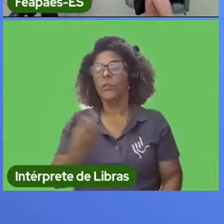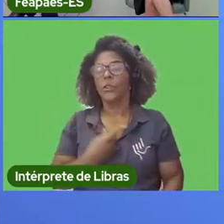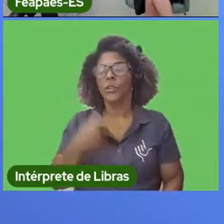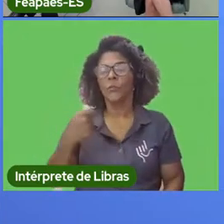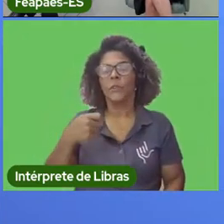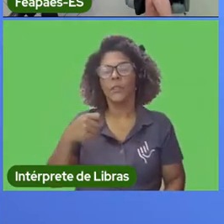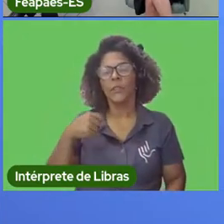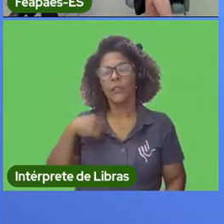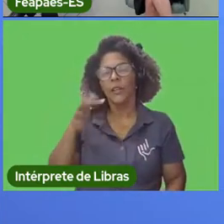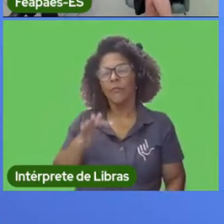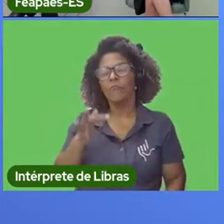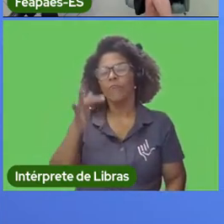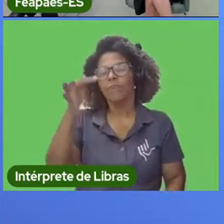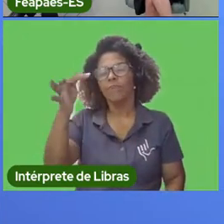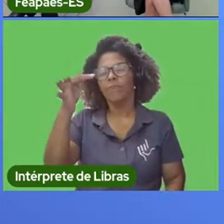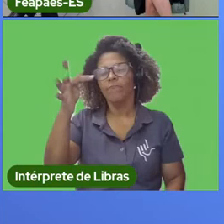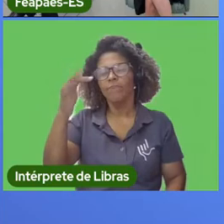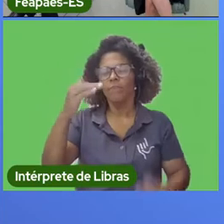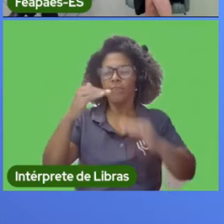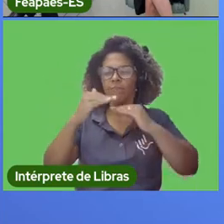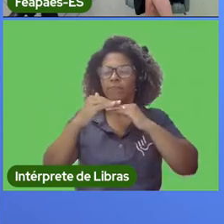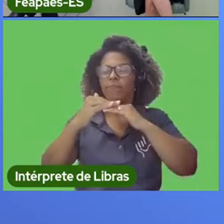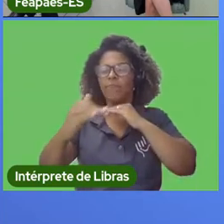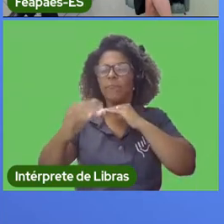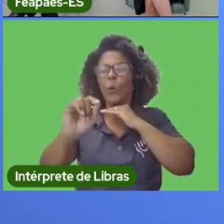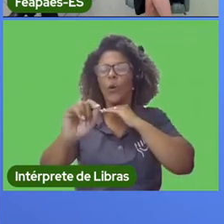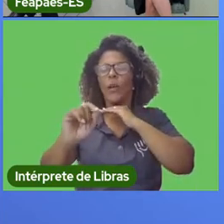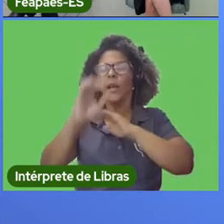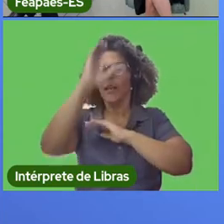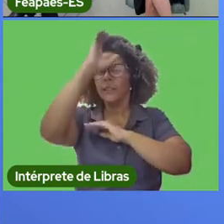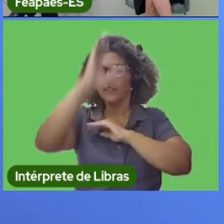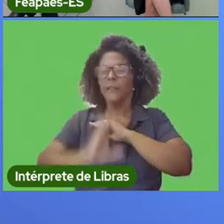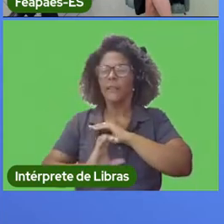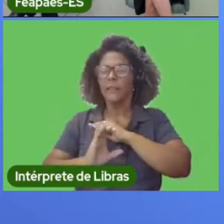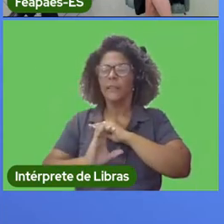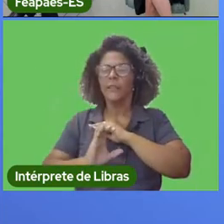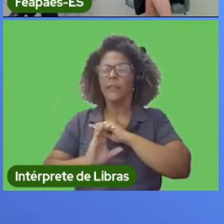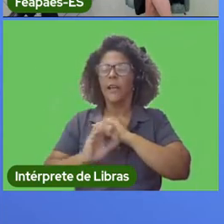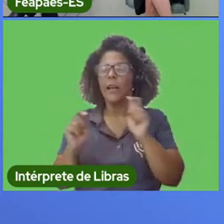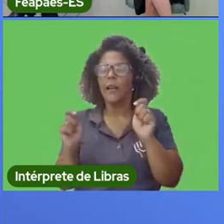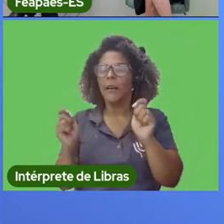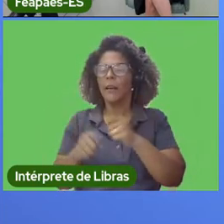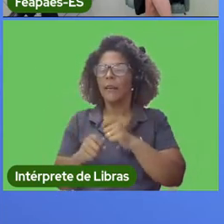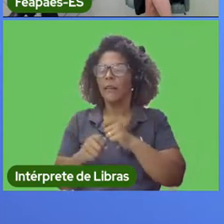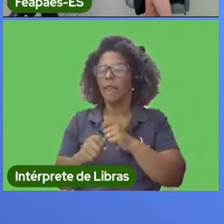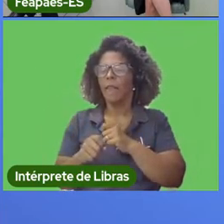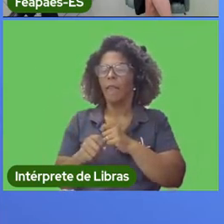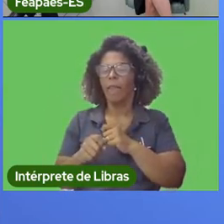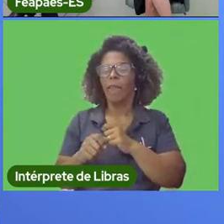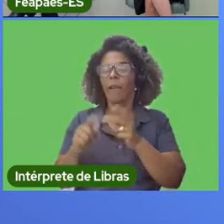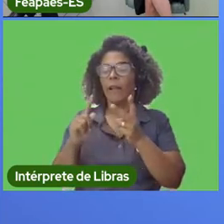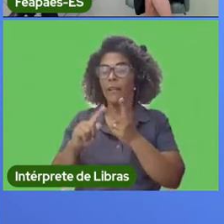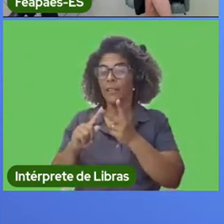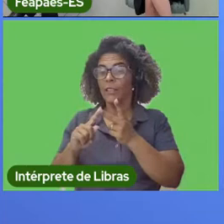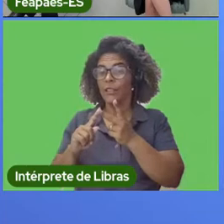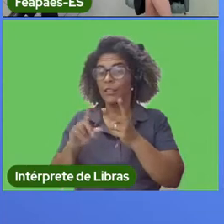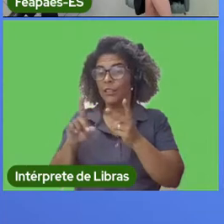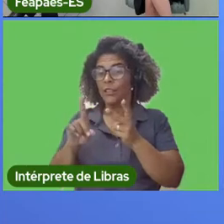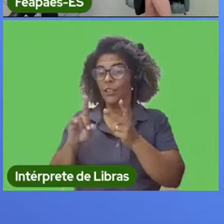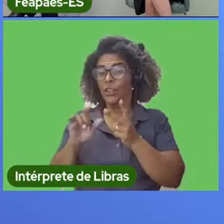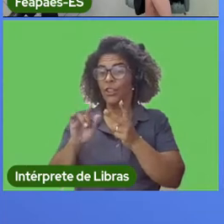nosso horizonte, de que o exercício da cidadania, para além do exercício da dignidade, que eu